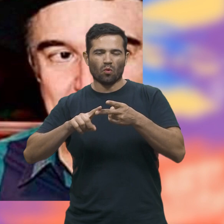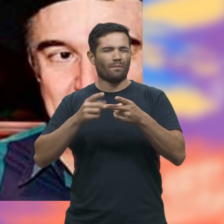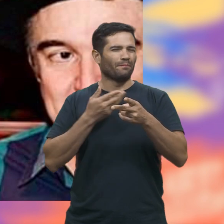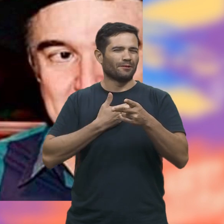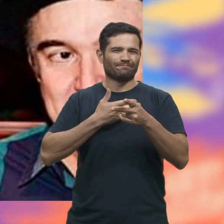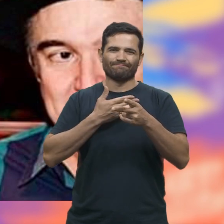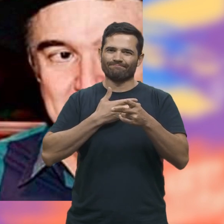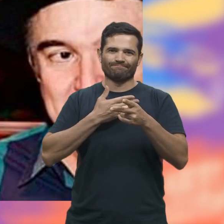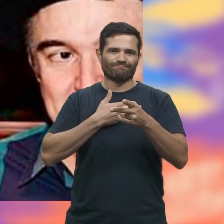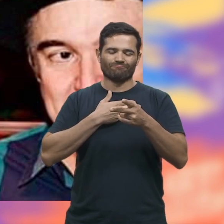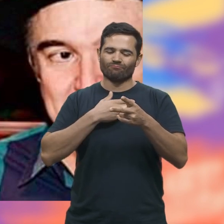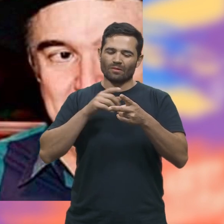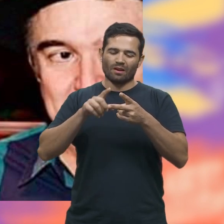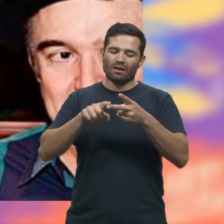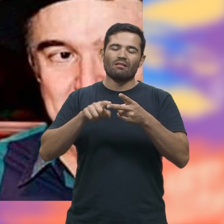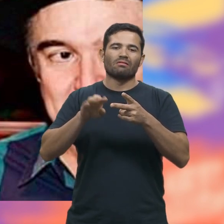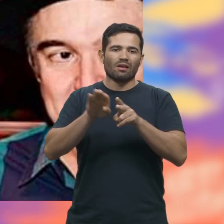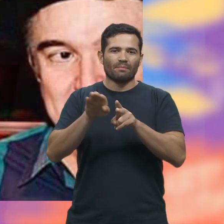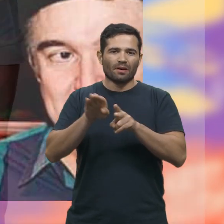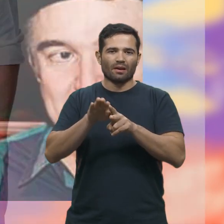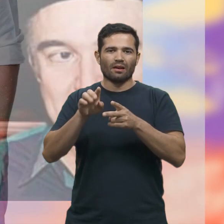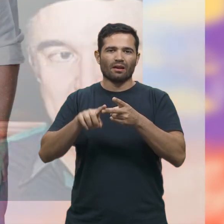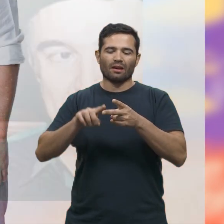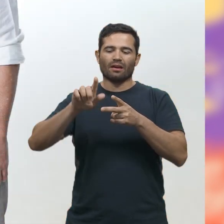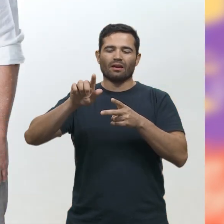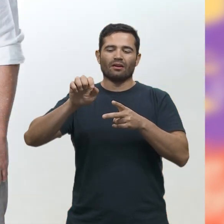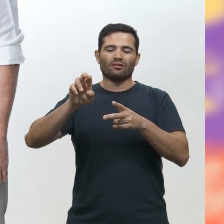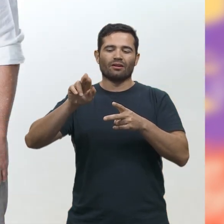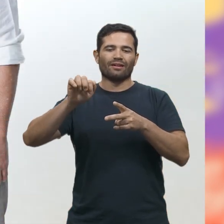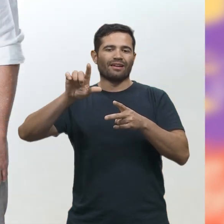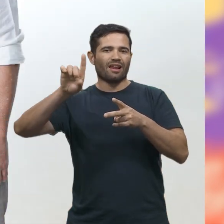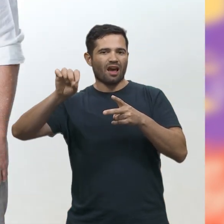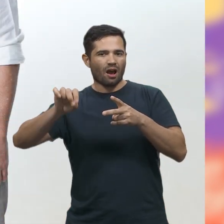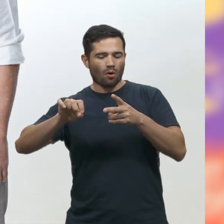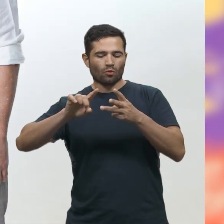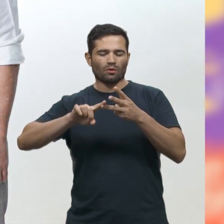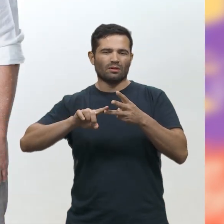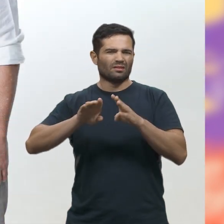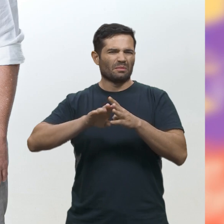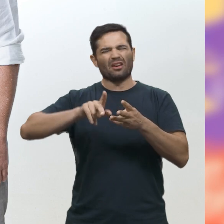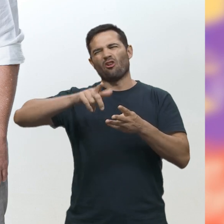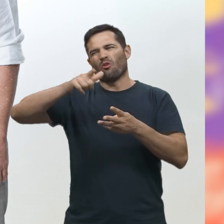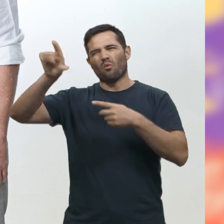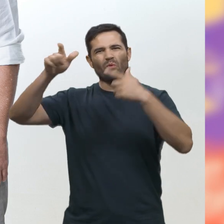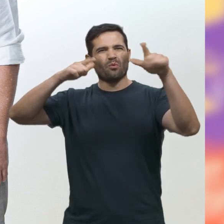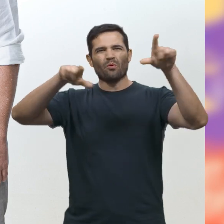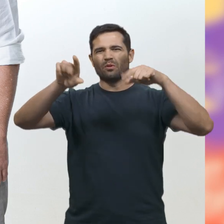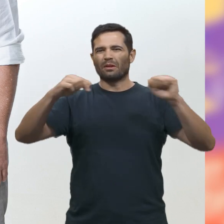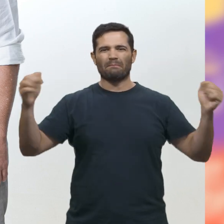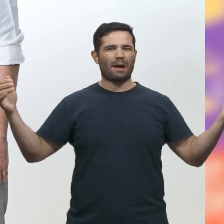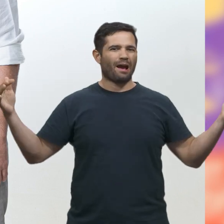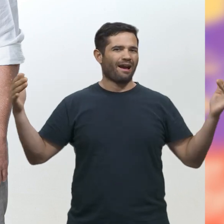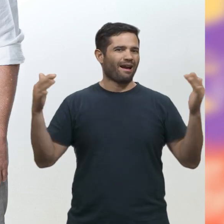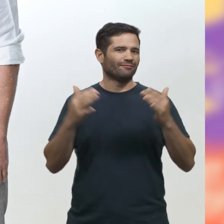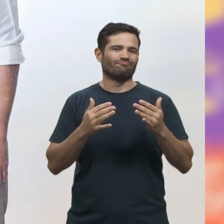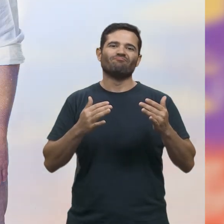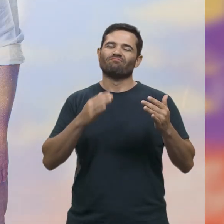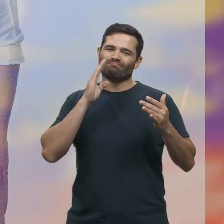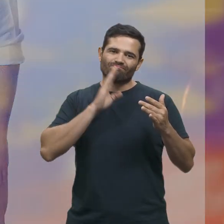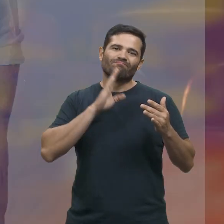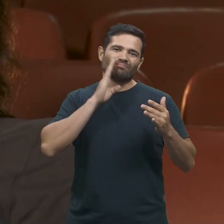Simões, o meu parceiro, Paulo Simões, o meu parceiro, Geraldo Espíndola, e aí também vieram outros também da